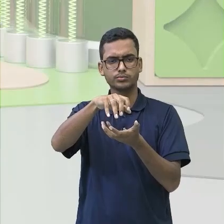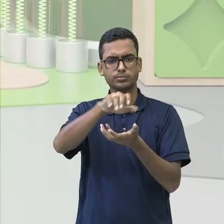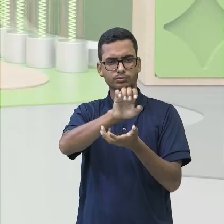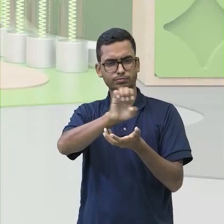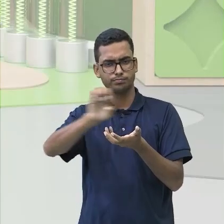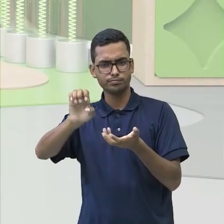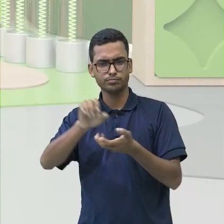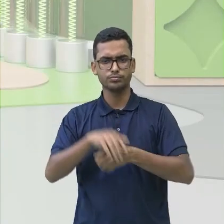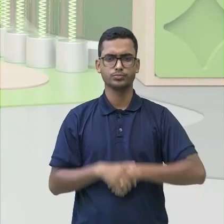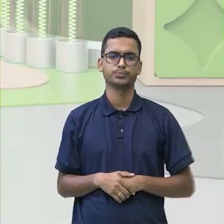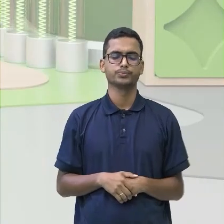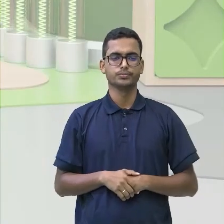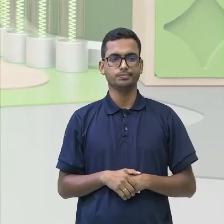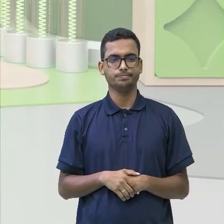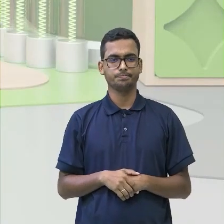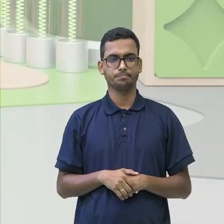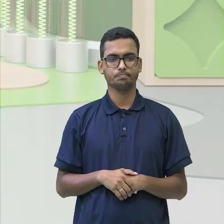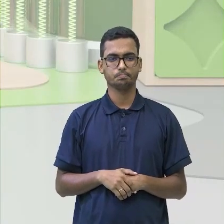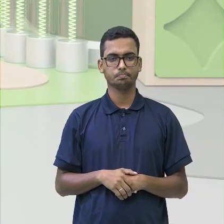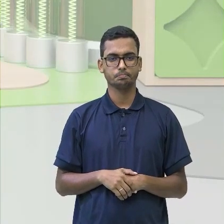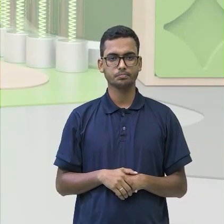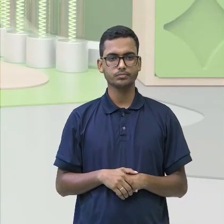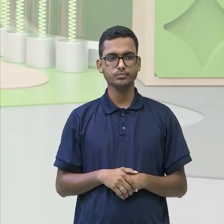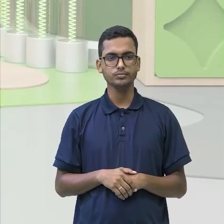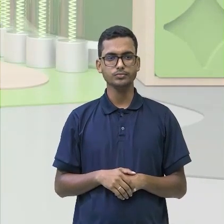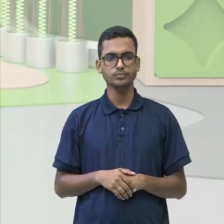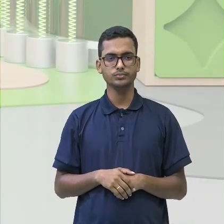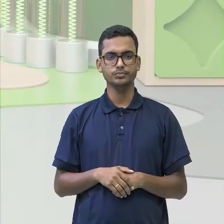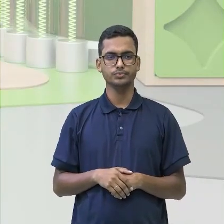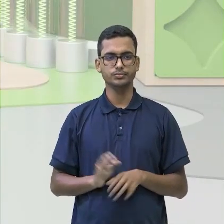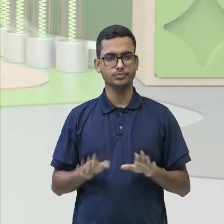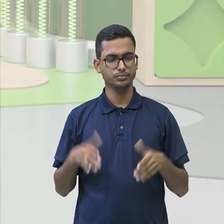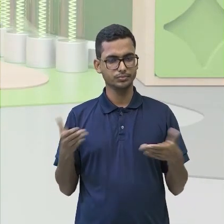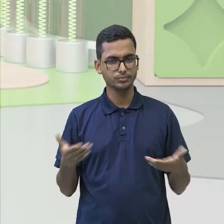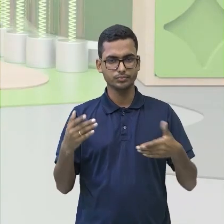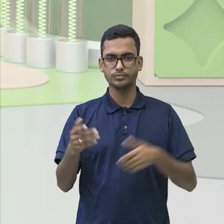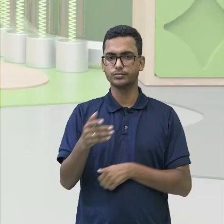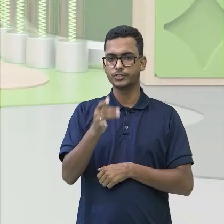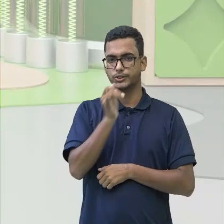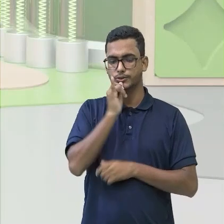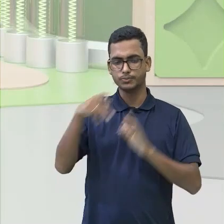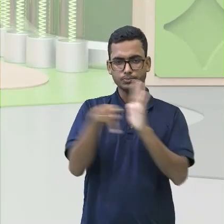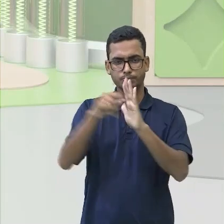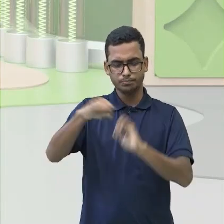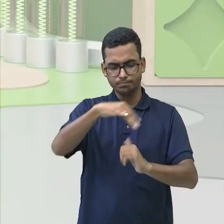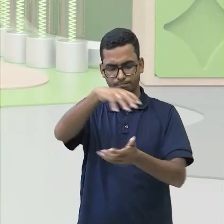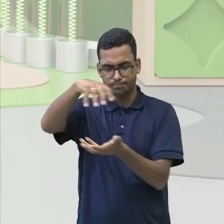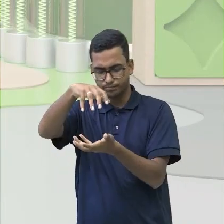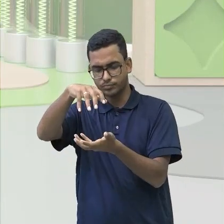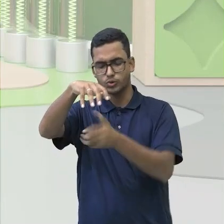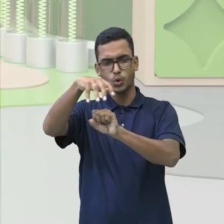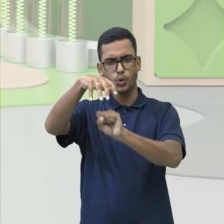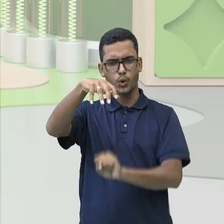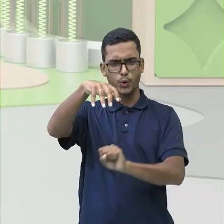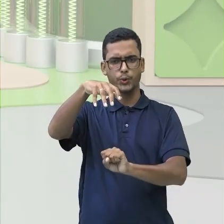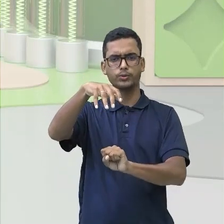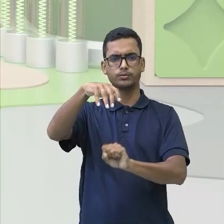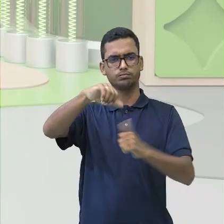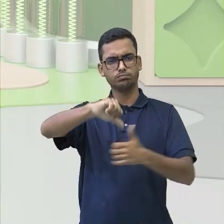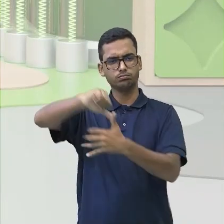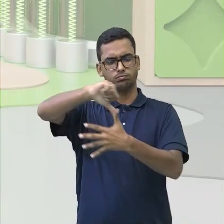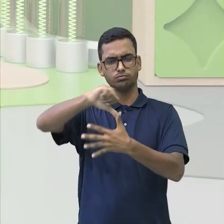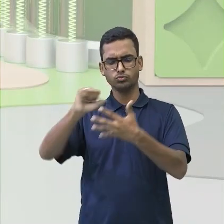Será que quando é verão no hemisfério sul, ou seja, aqui, né, na região sul do nosso globo, na América do